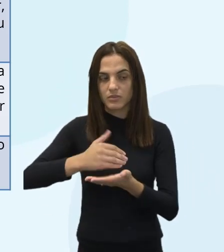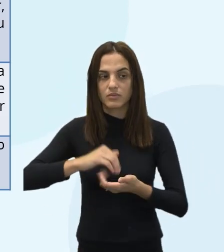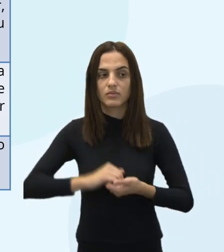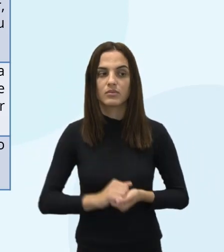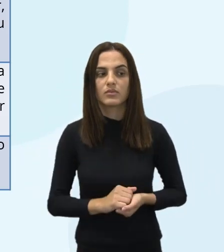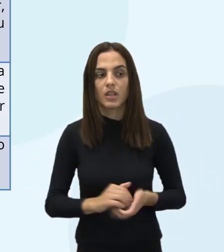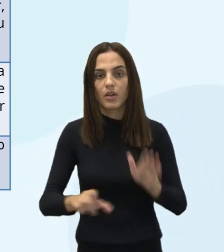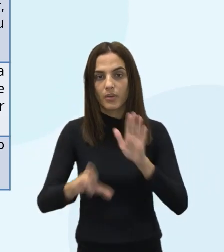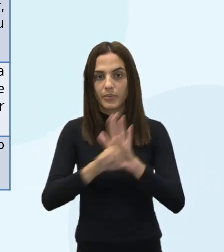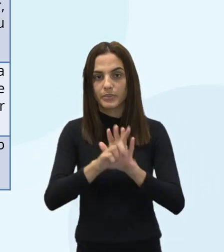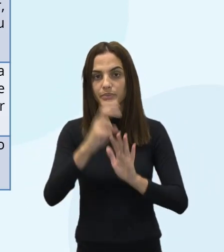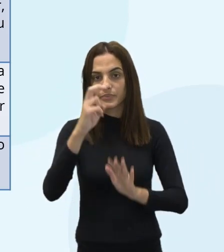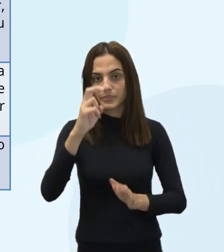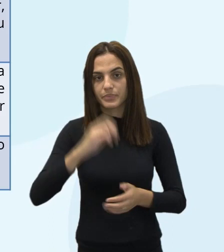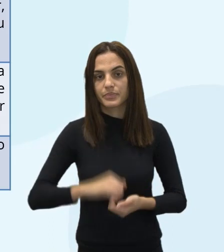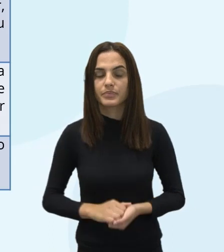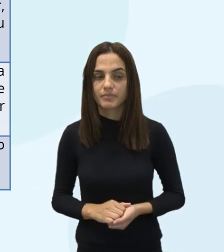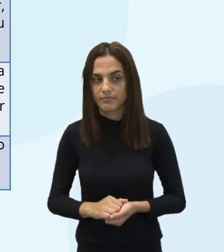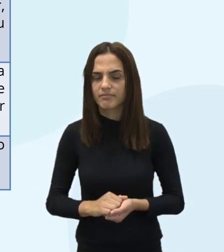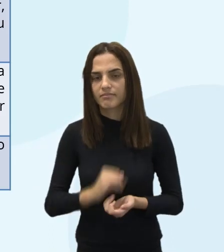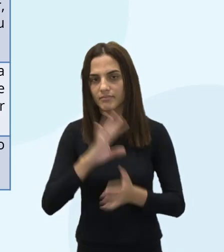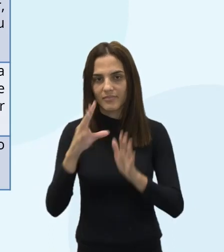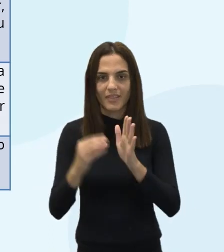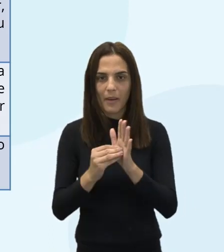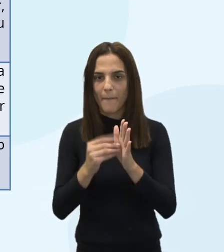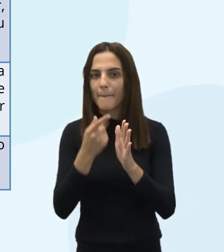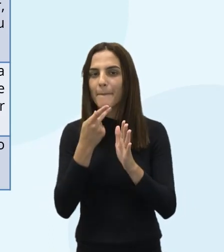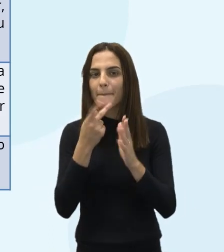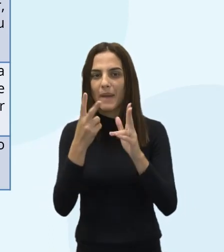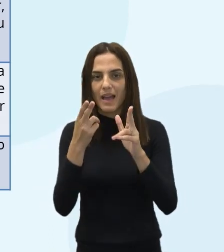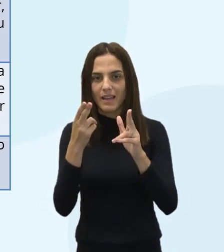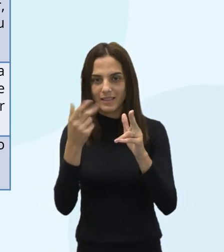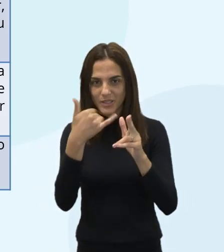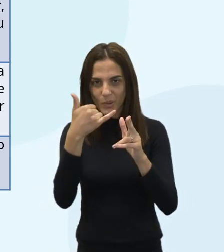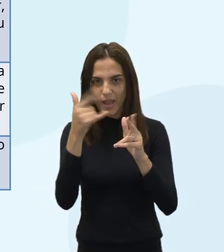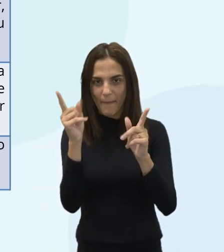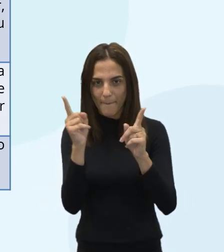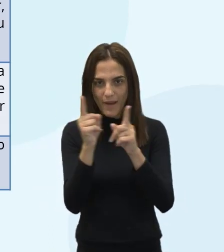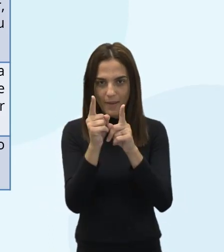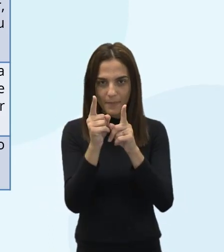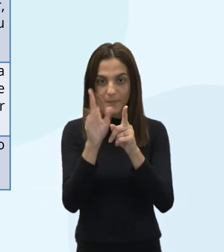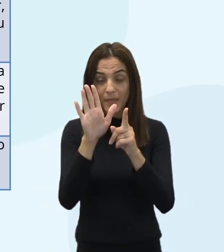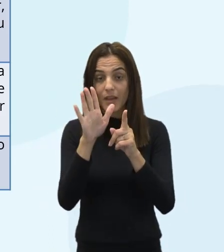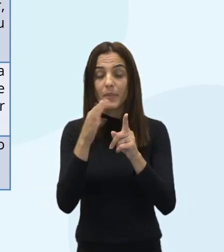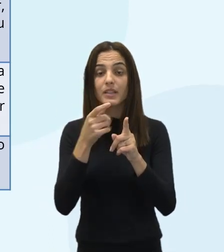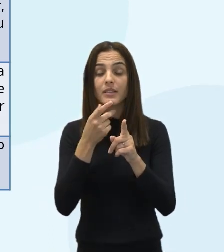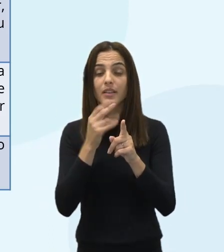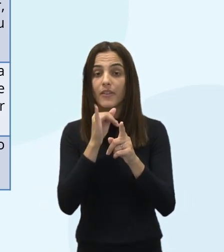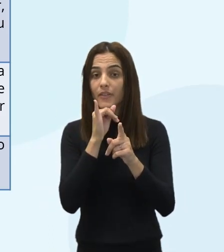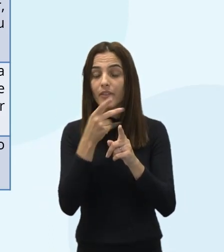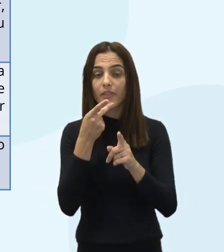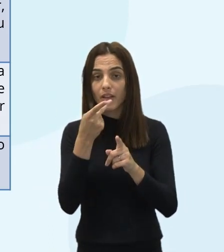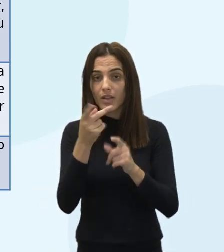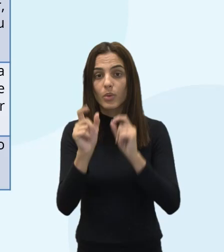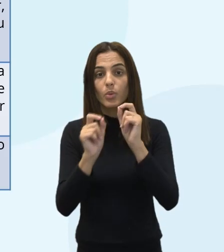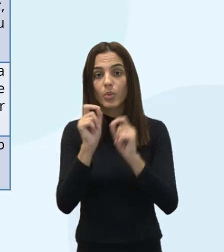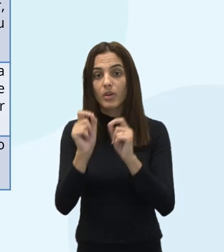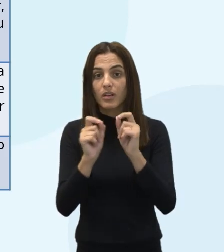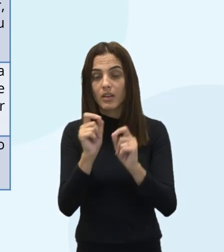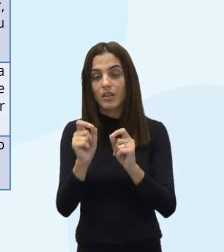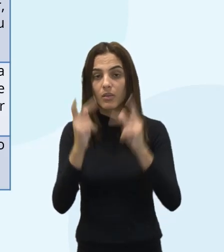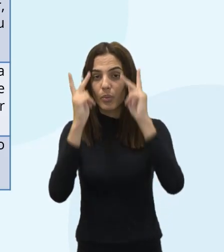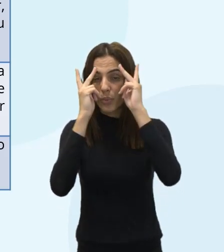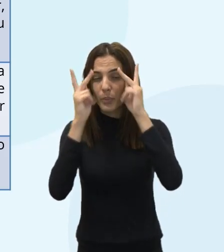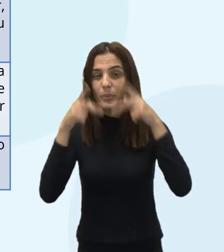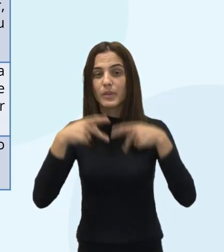artigo 5º. No geral, eu sei que fica pequeno aí no celular, mas está tratando, por exemplo, da questão da condição do ser